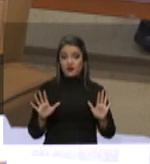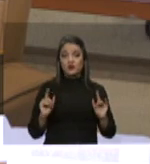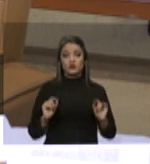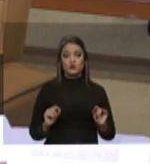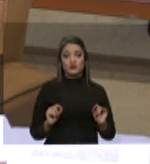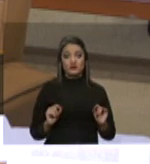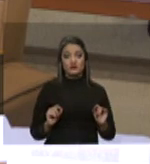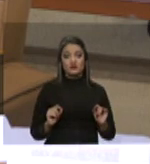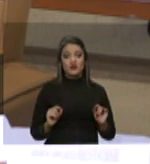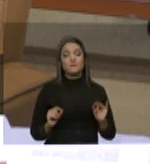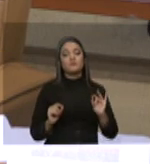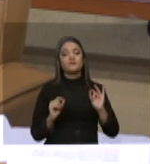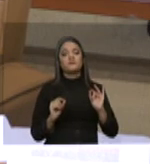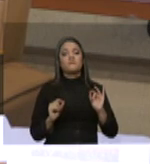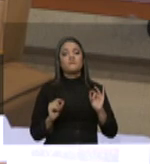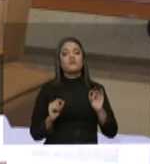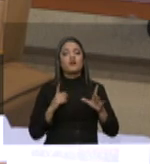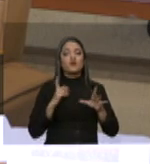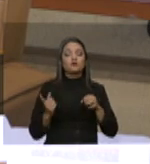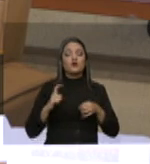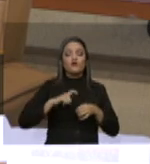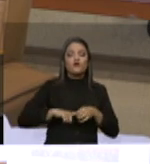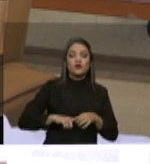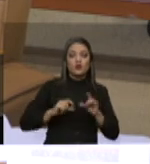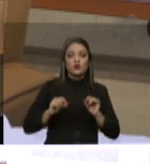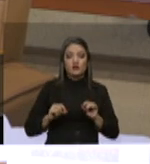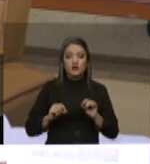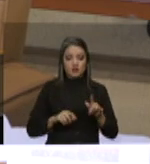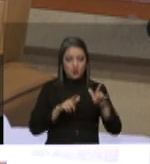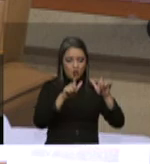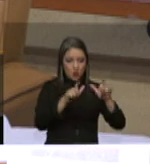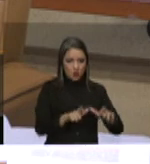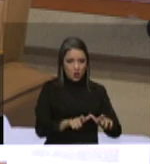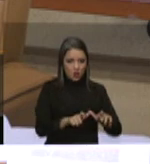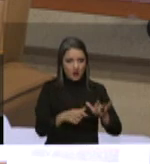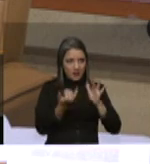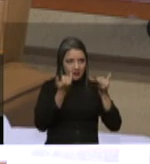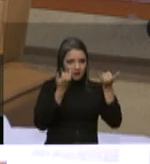o direito do Ministro Luiz fux o ministro José